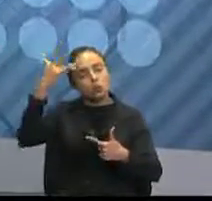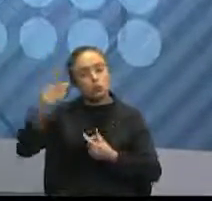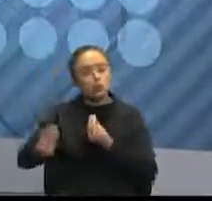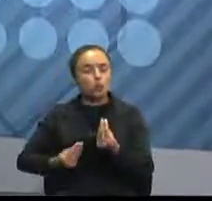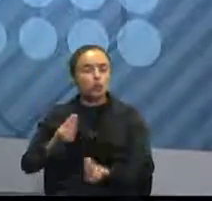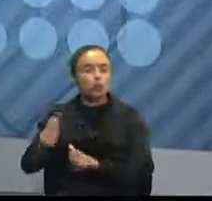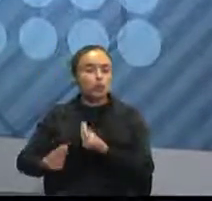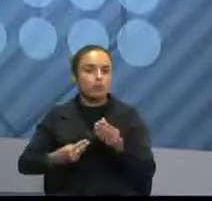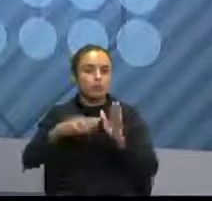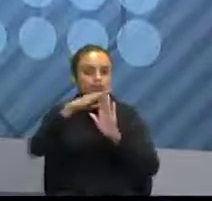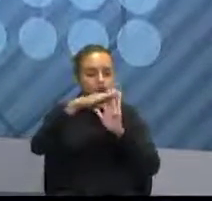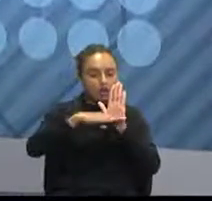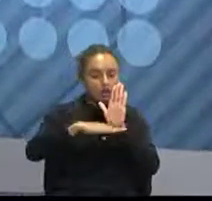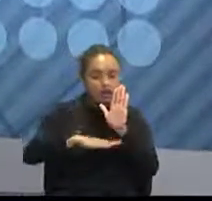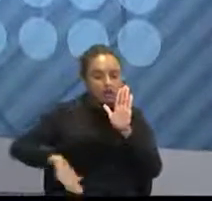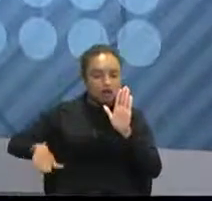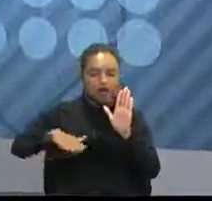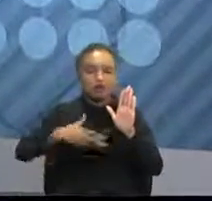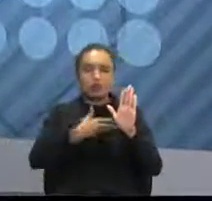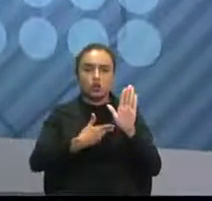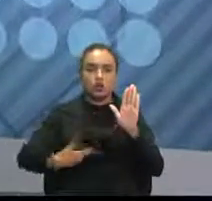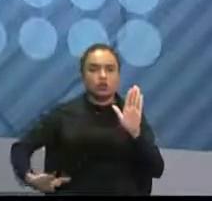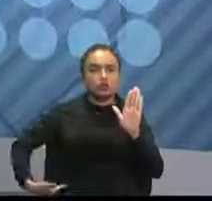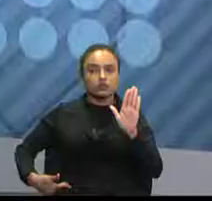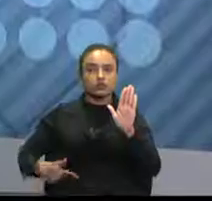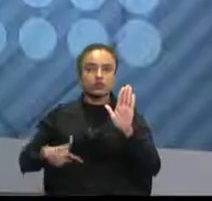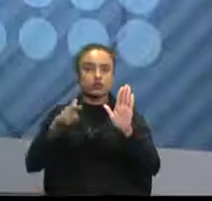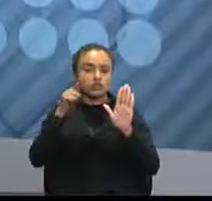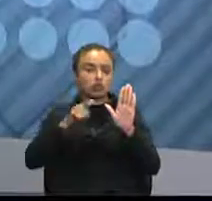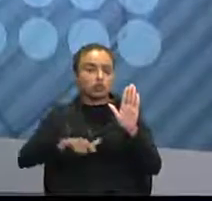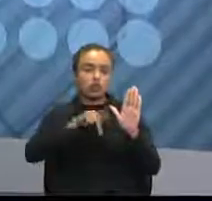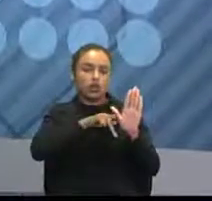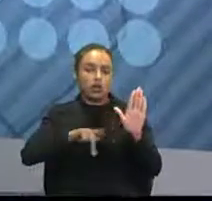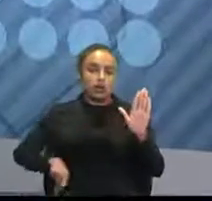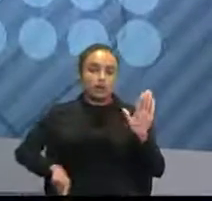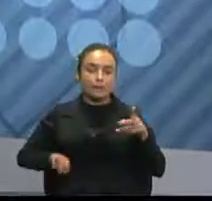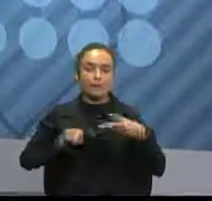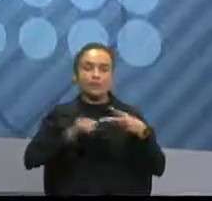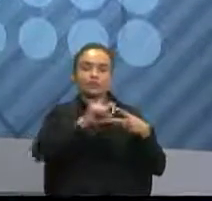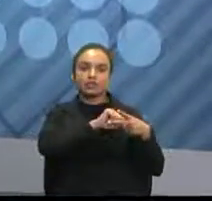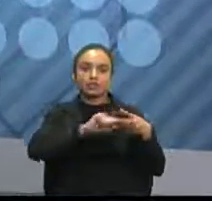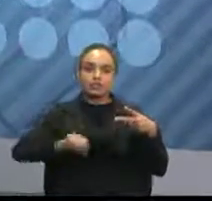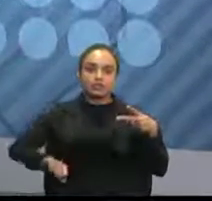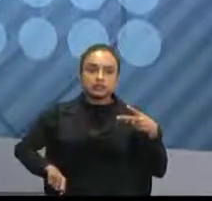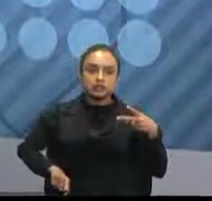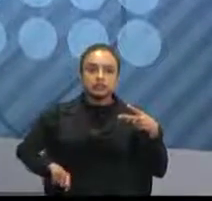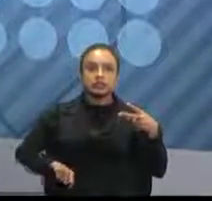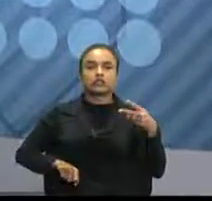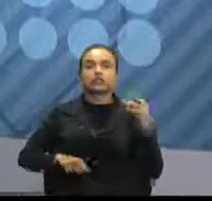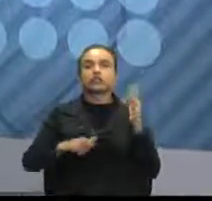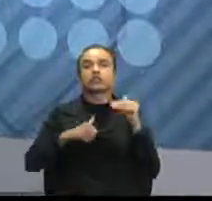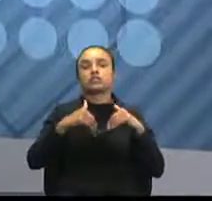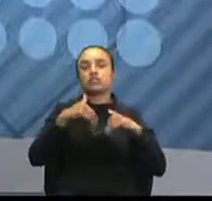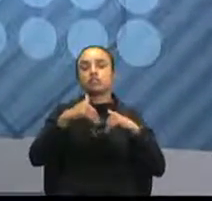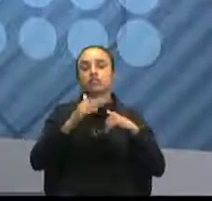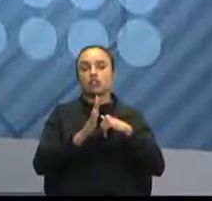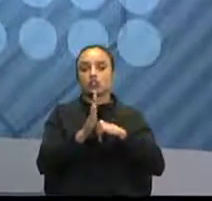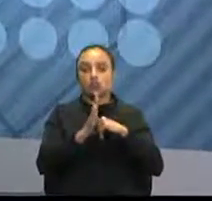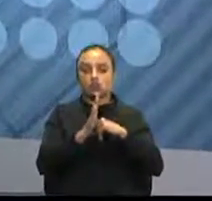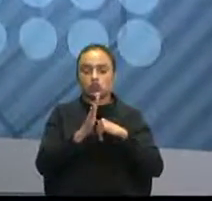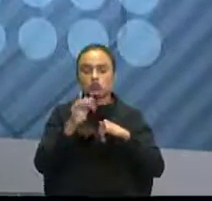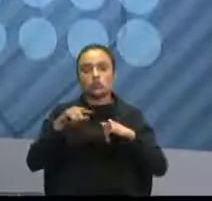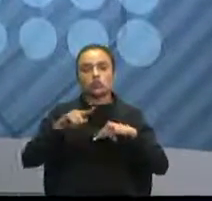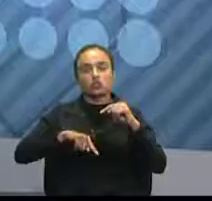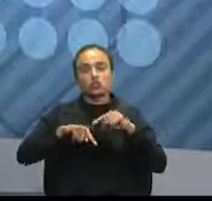quais serão os políticos que podem ganhar por exemplo a presidência ao senado quais serão as diretrizes econômicas e haverão